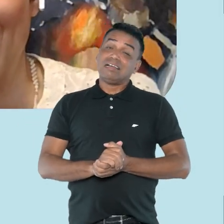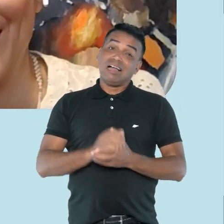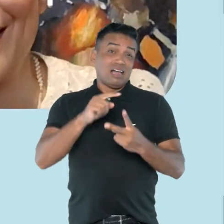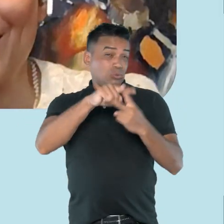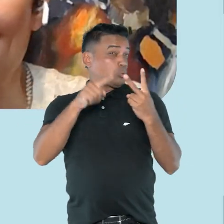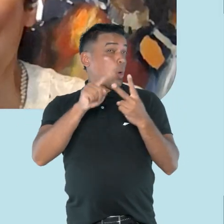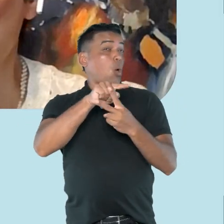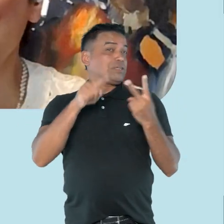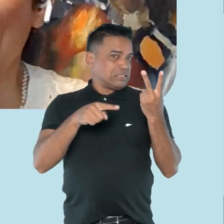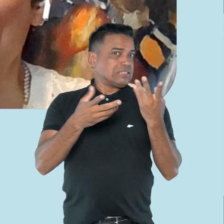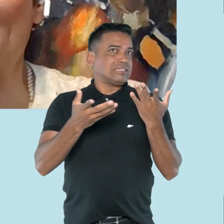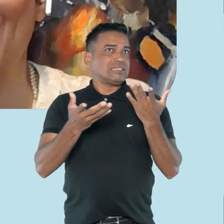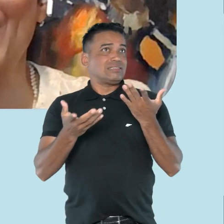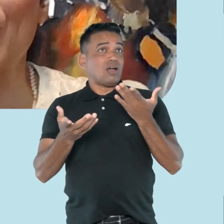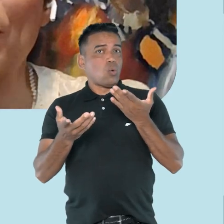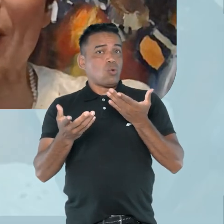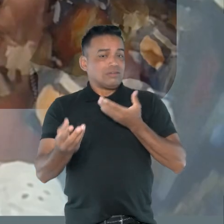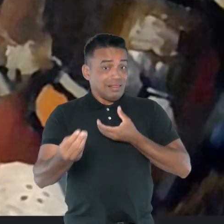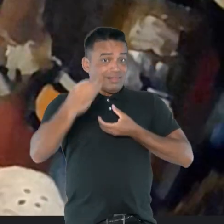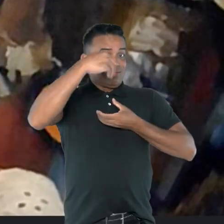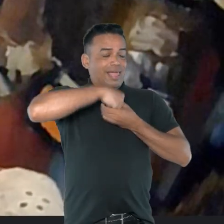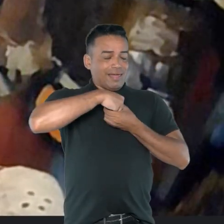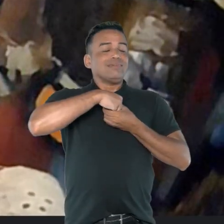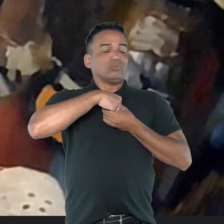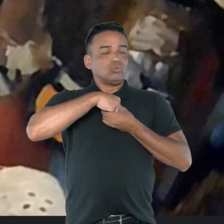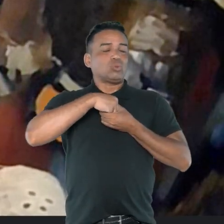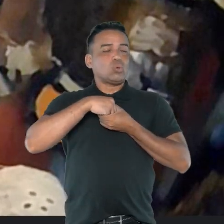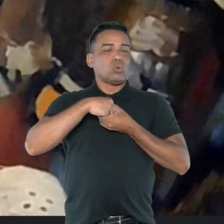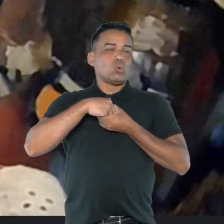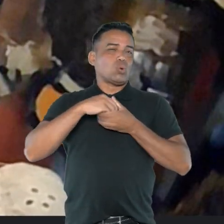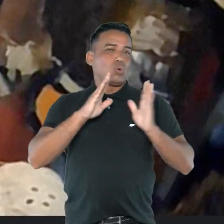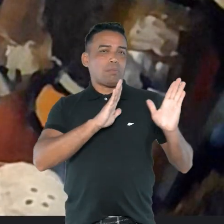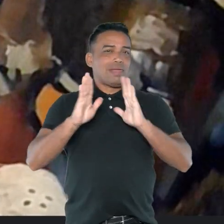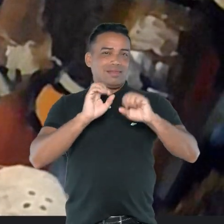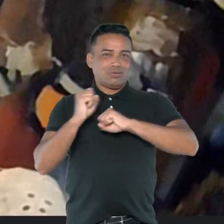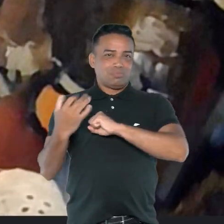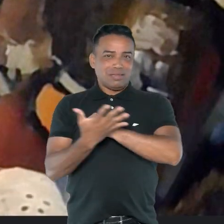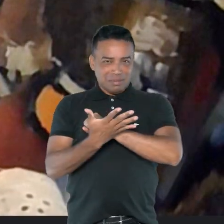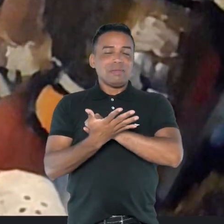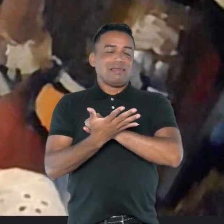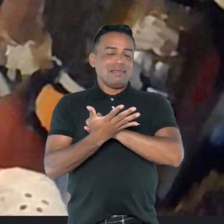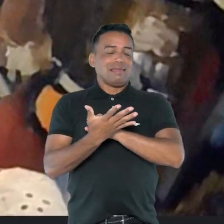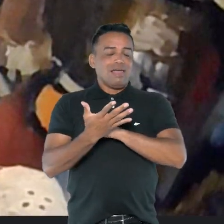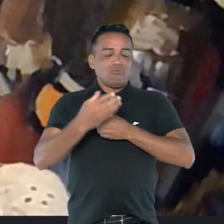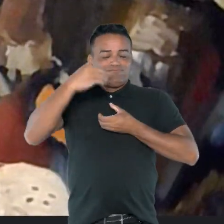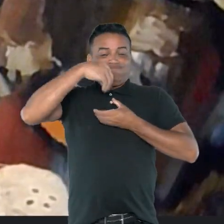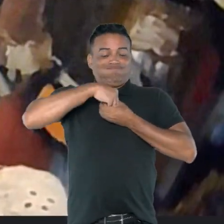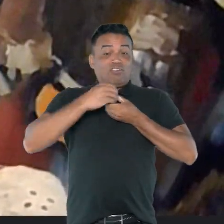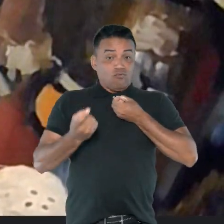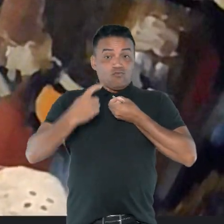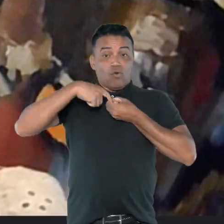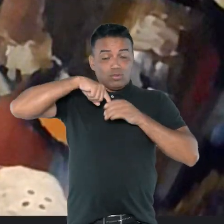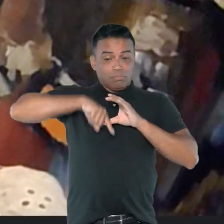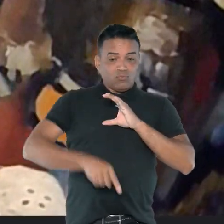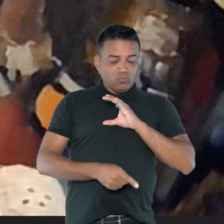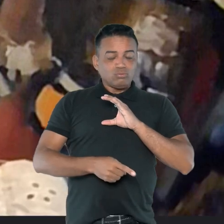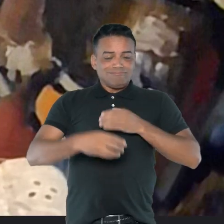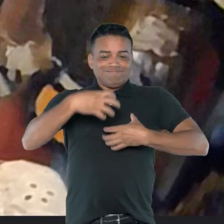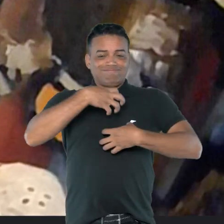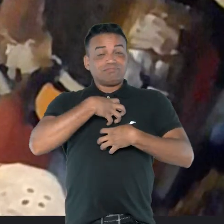coisas. Se voltar para dentro, eu passei por isso vivendo um puerpério, mas isso